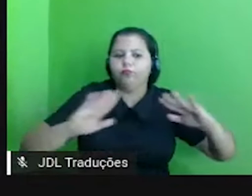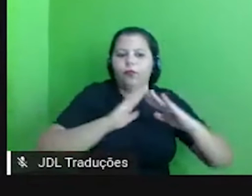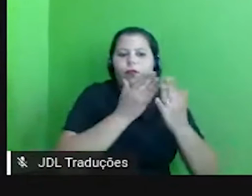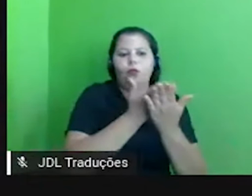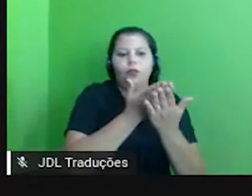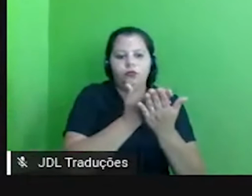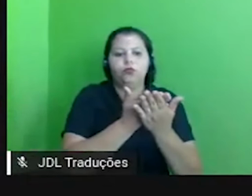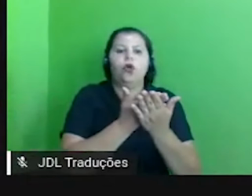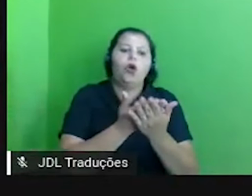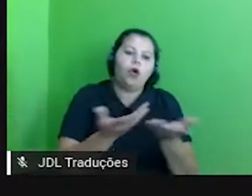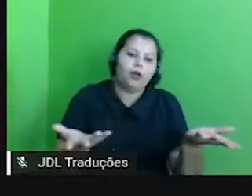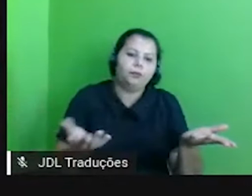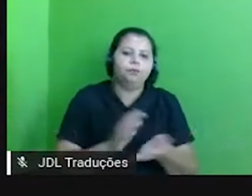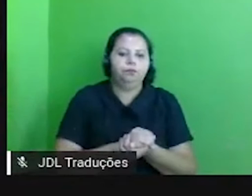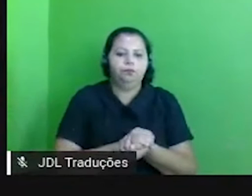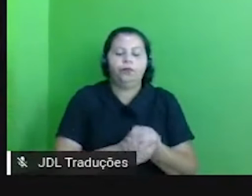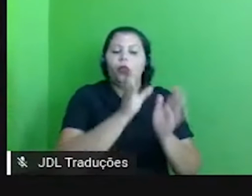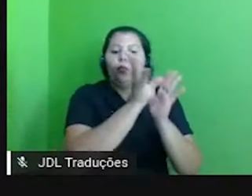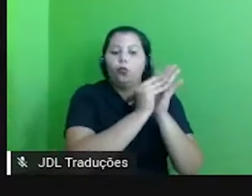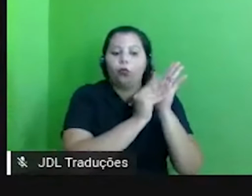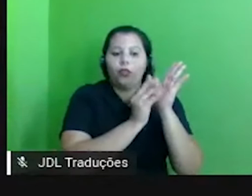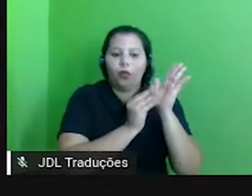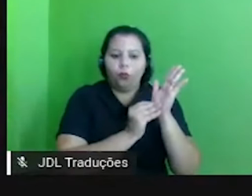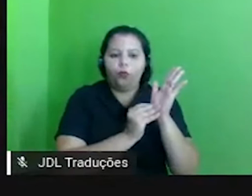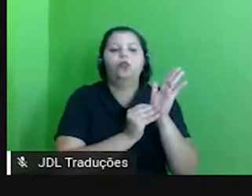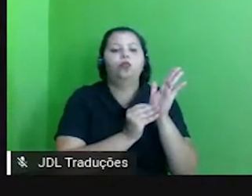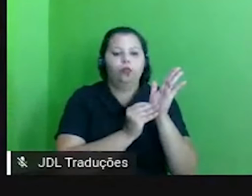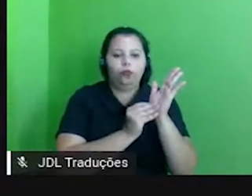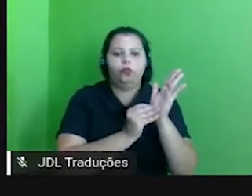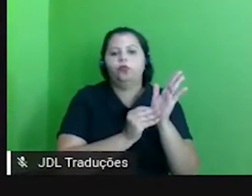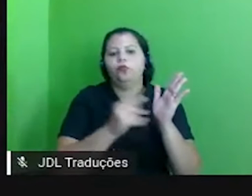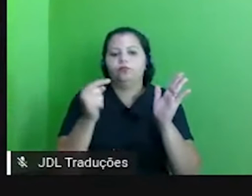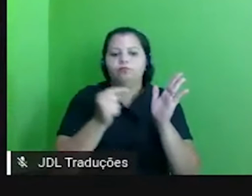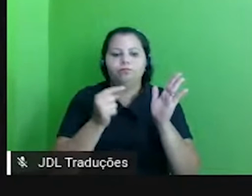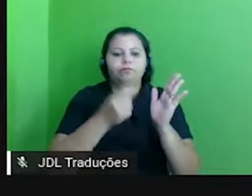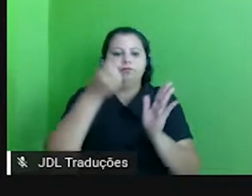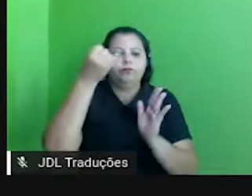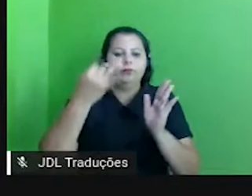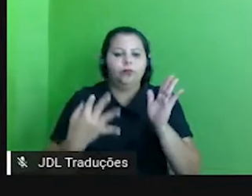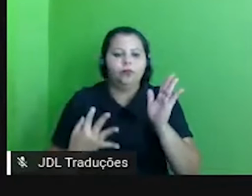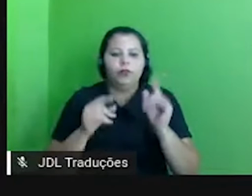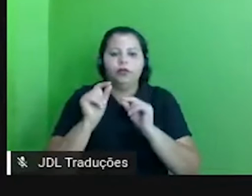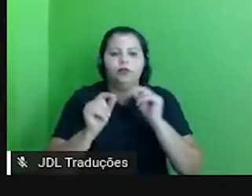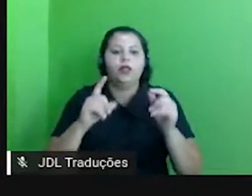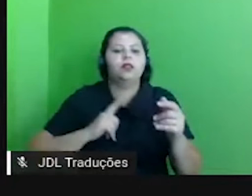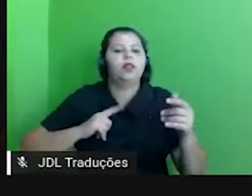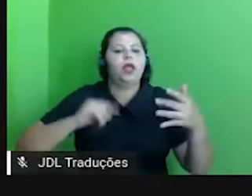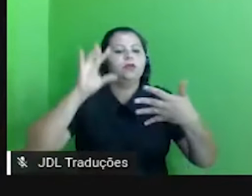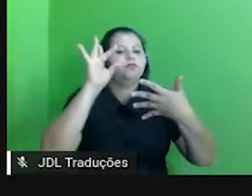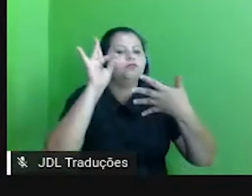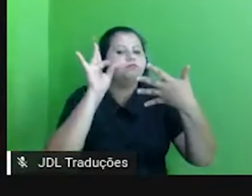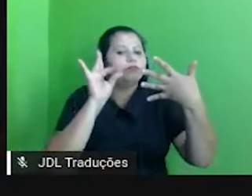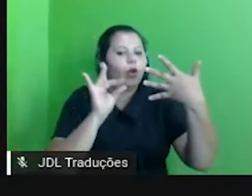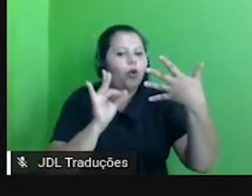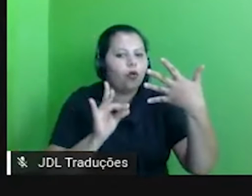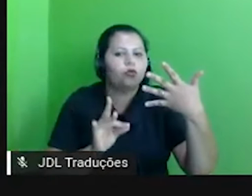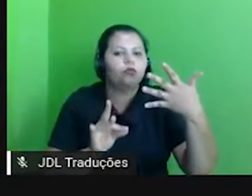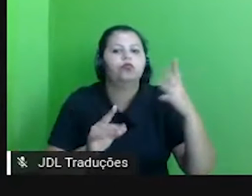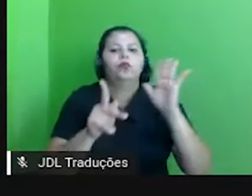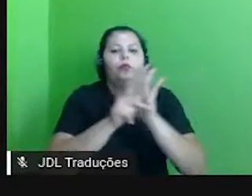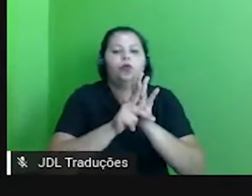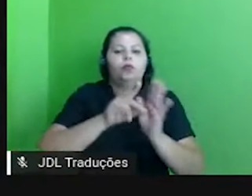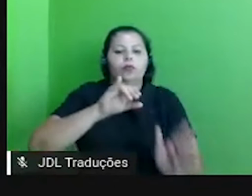sobre o conteúdo do livro né a própria edição e descreve que esse livro traz contos de urbanos e aí uma coisa